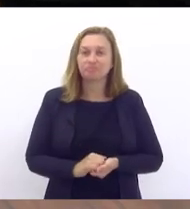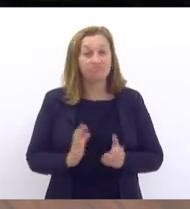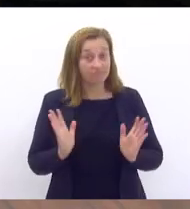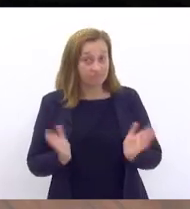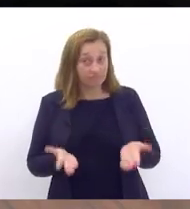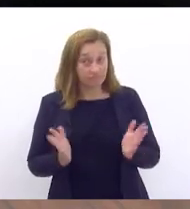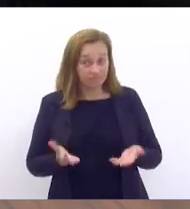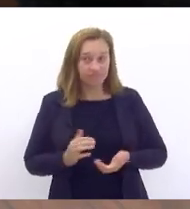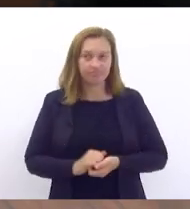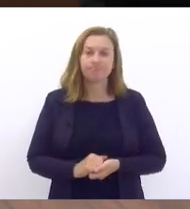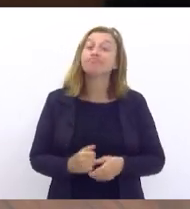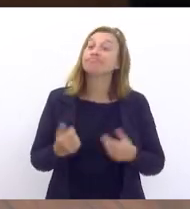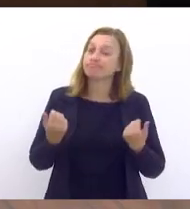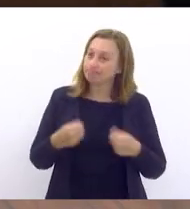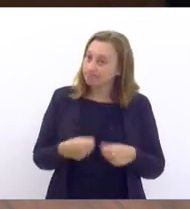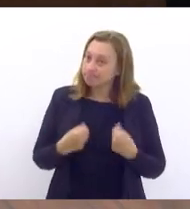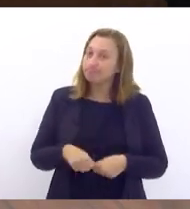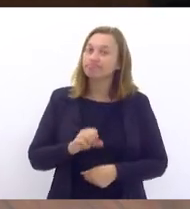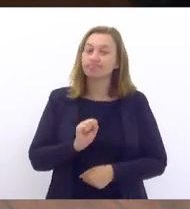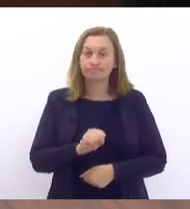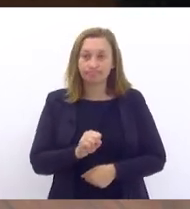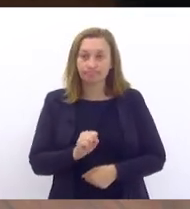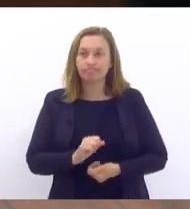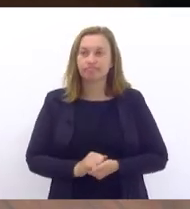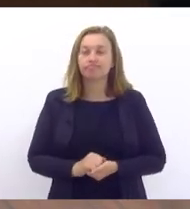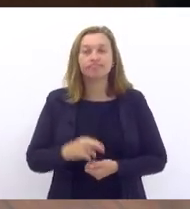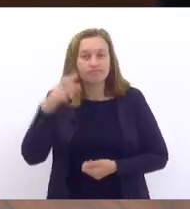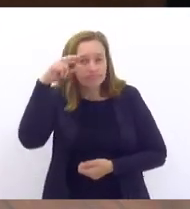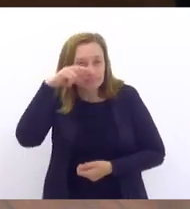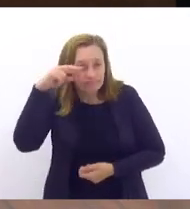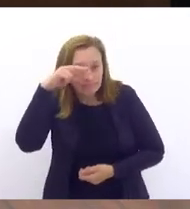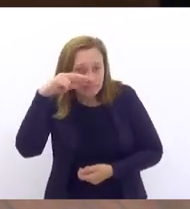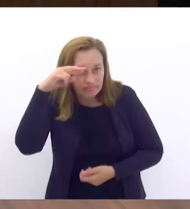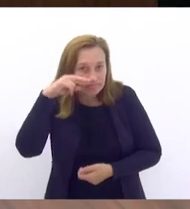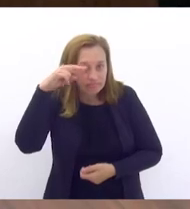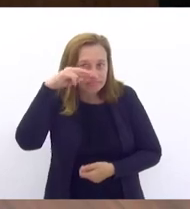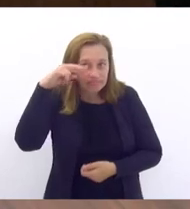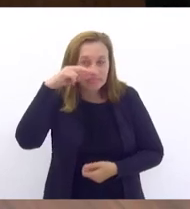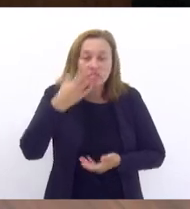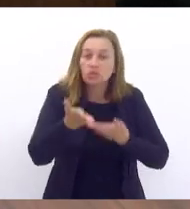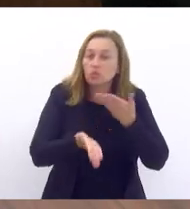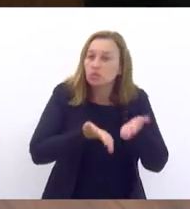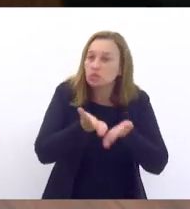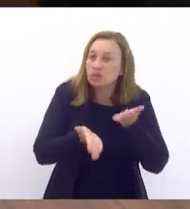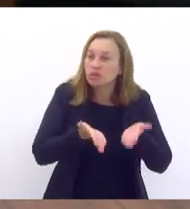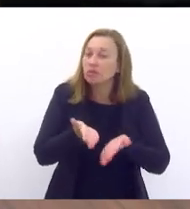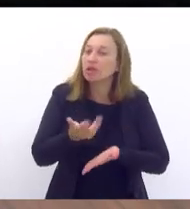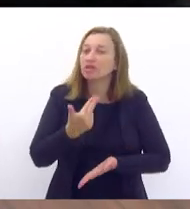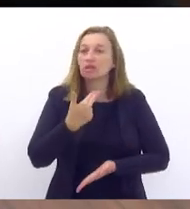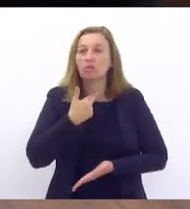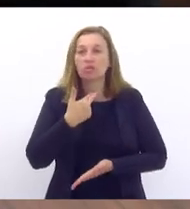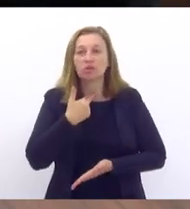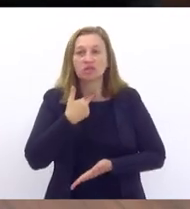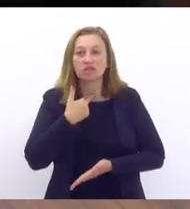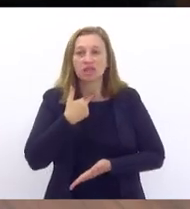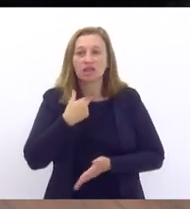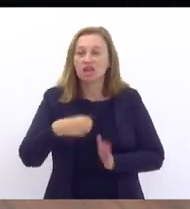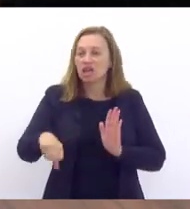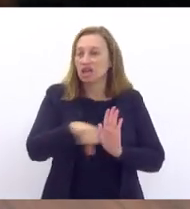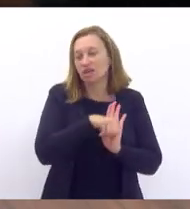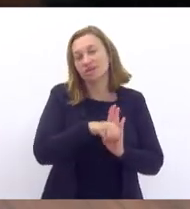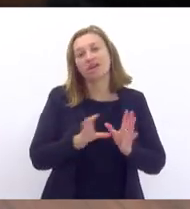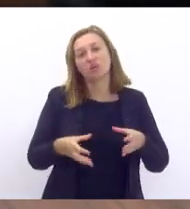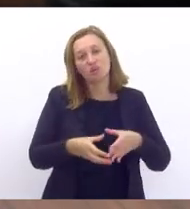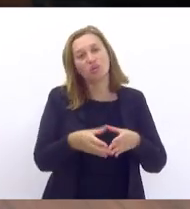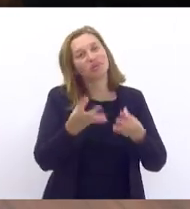Agora, a gente precisa, sim, fiscalizar, olhar, cuidar, mas não podemos criminalizar as